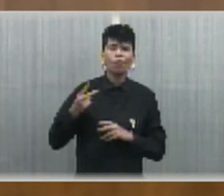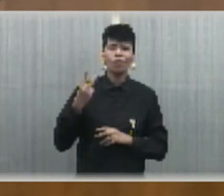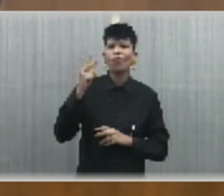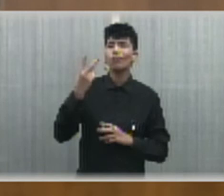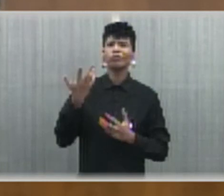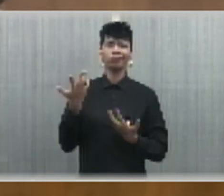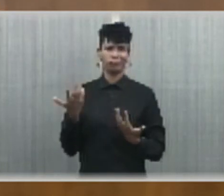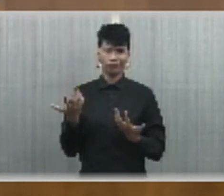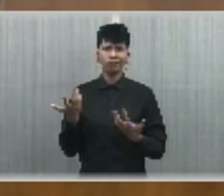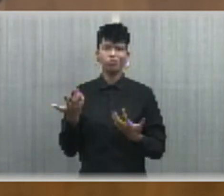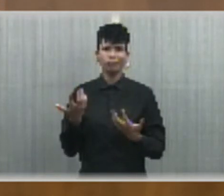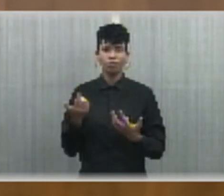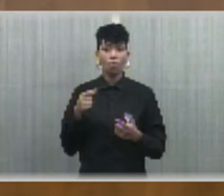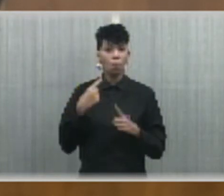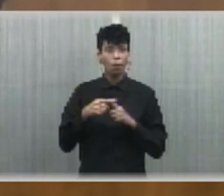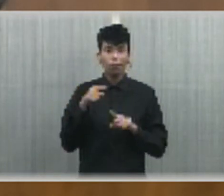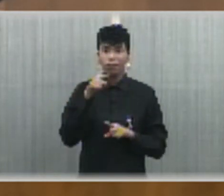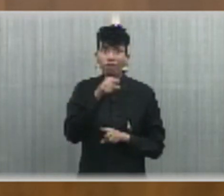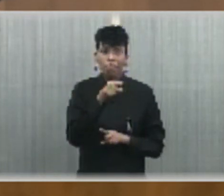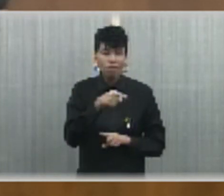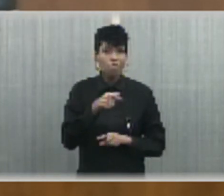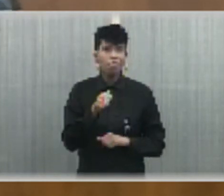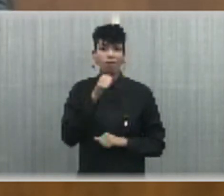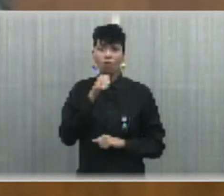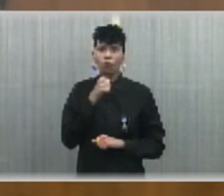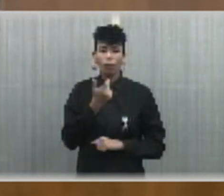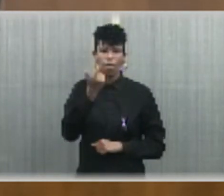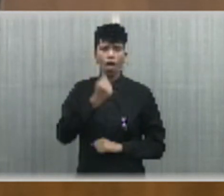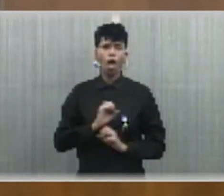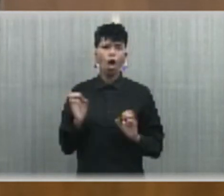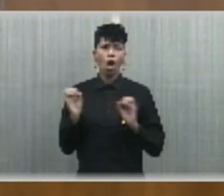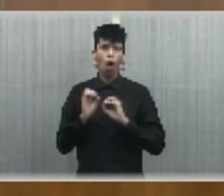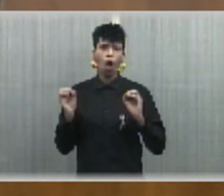sem receber o piso salarial do magistério.